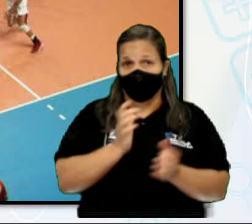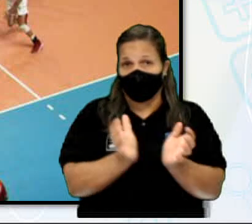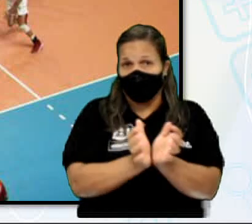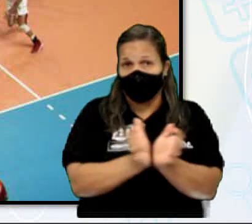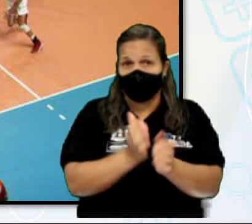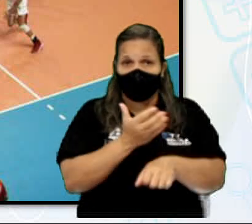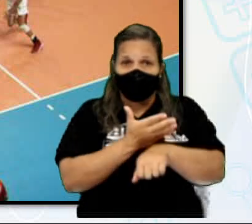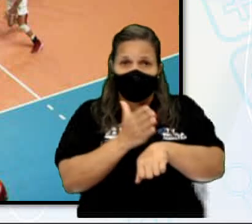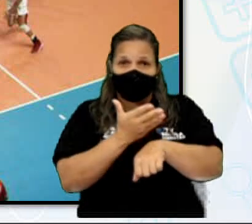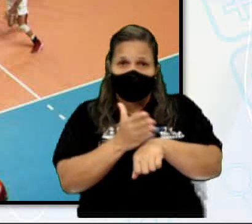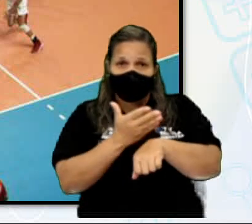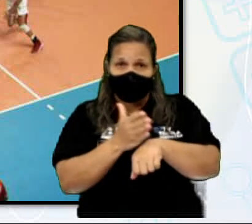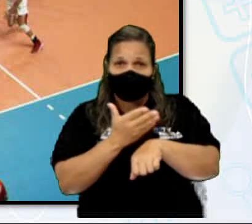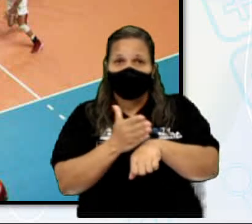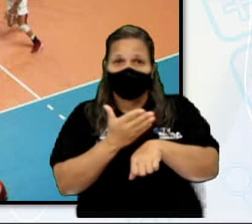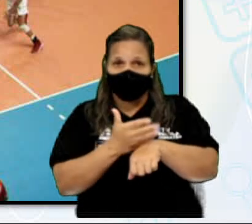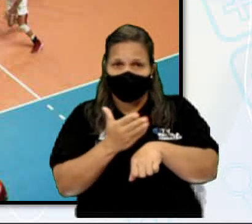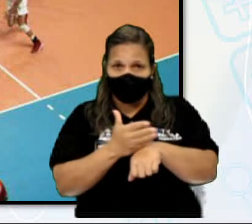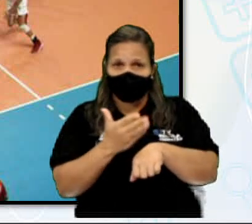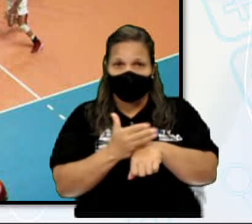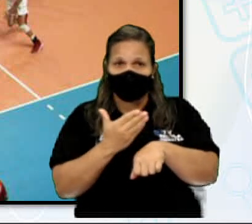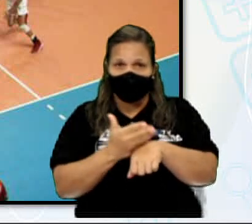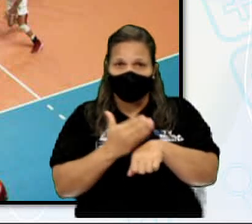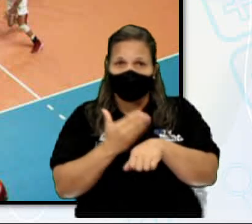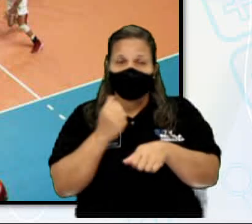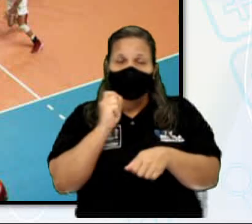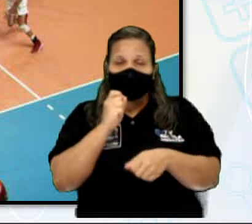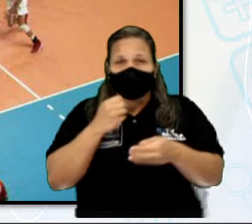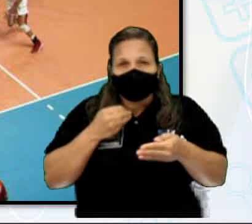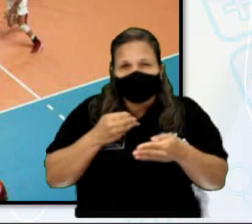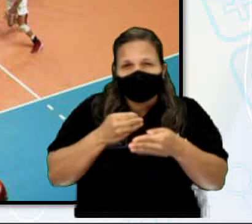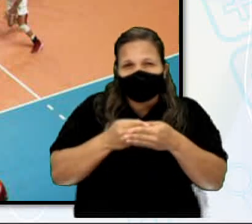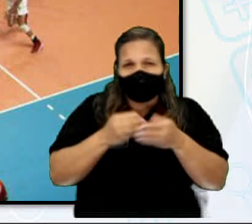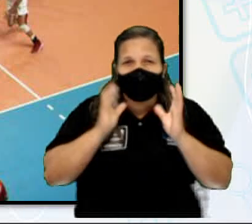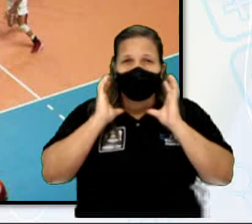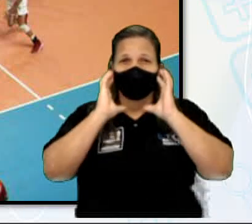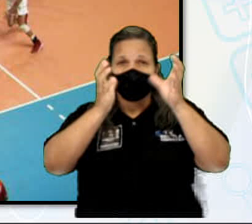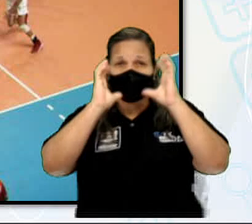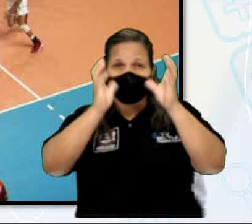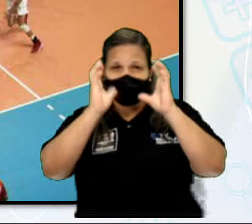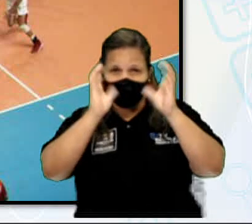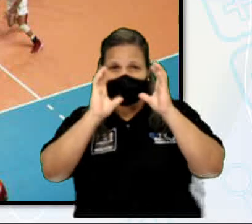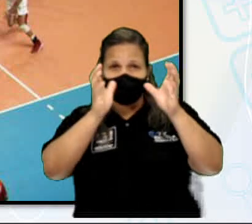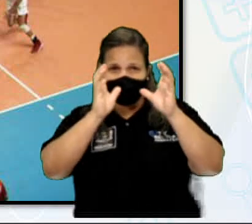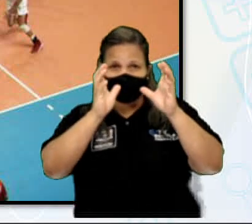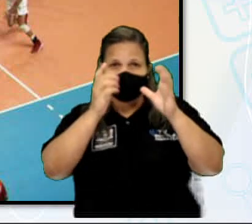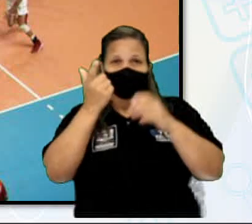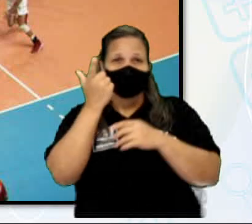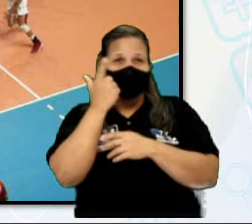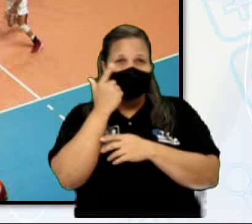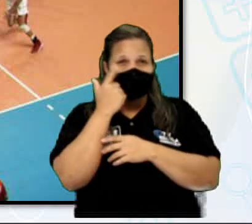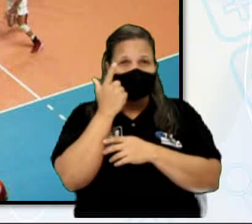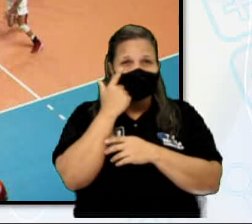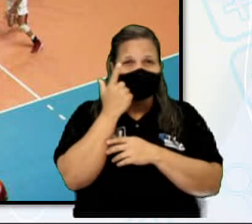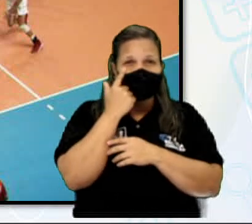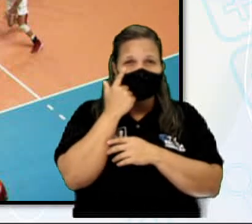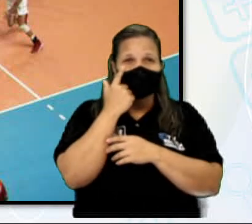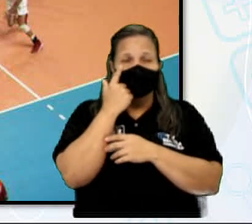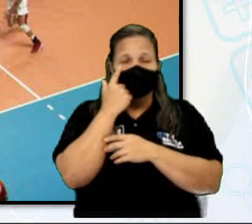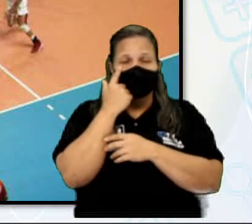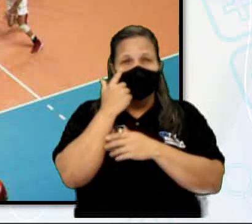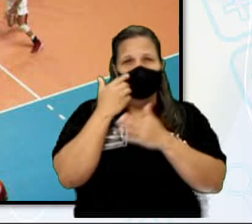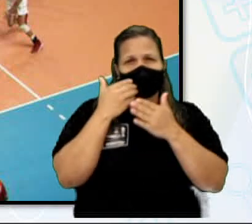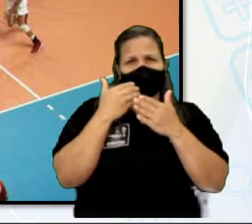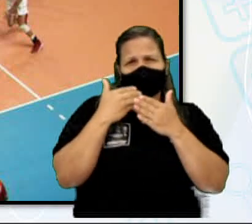da rede, que está próximo da bola e ele vai fazer alguma coisa, certo? Provavelmente ele vai fazer um levantamento